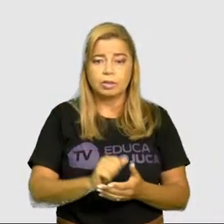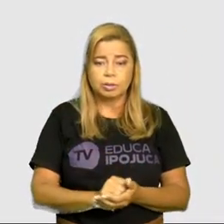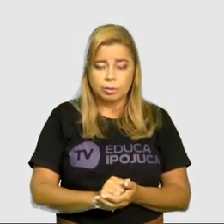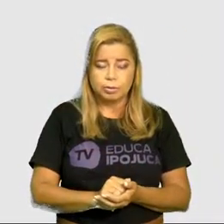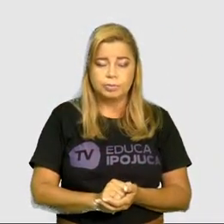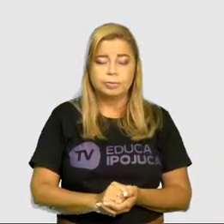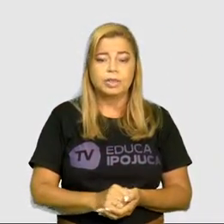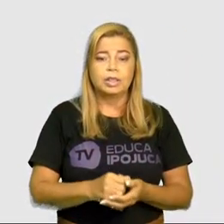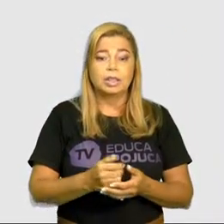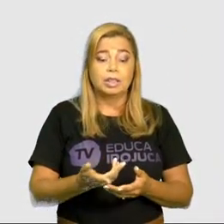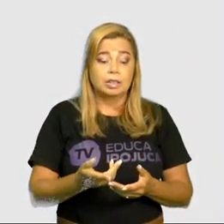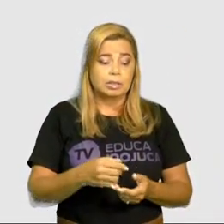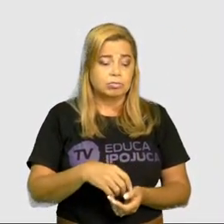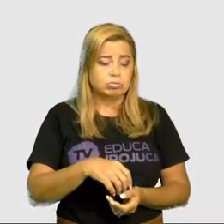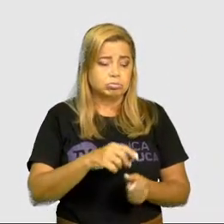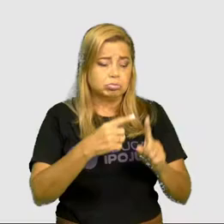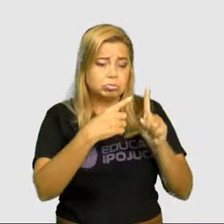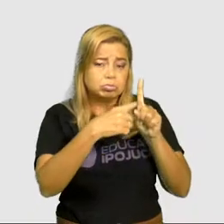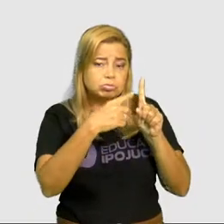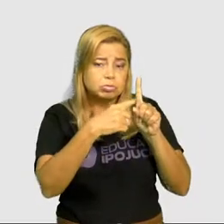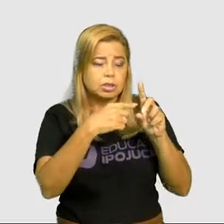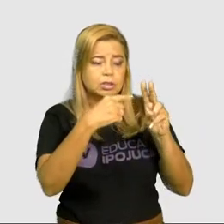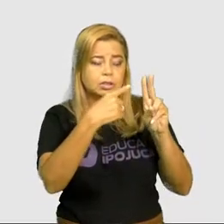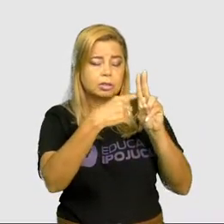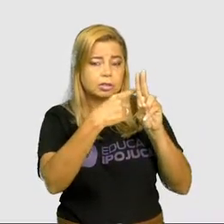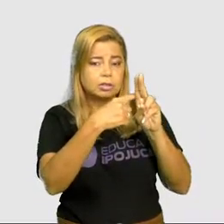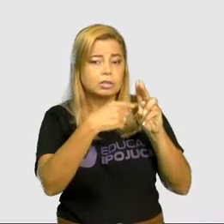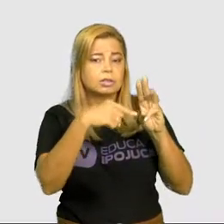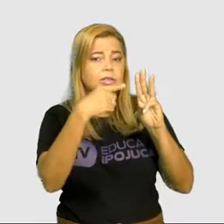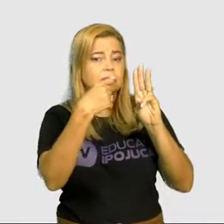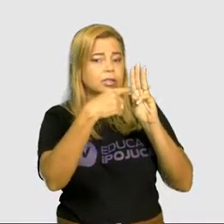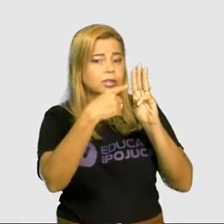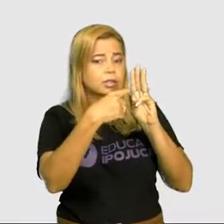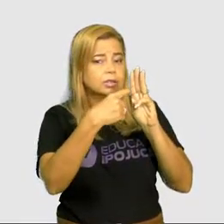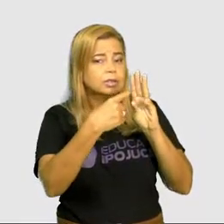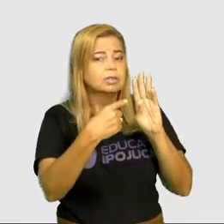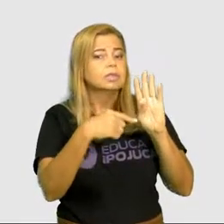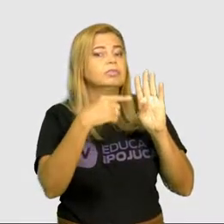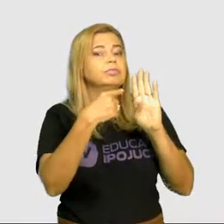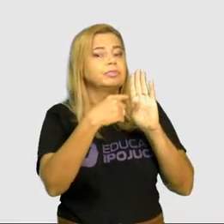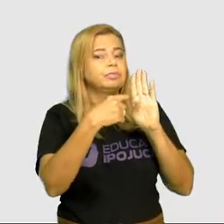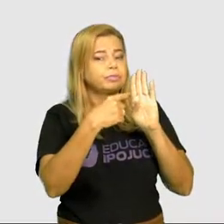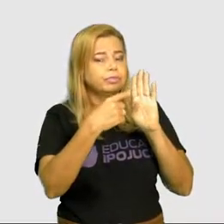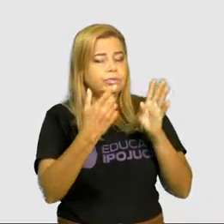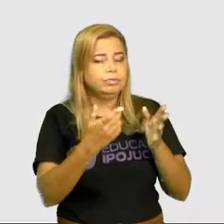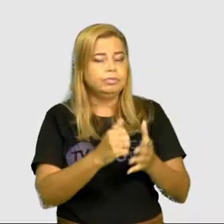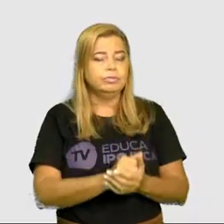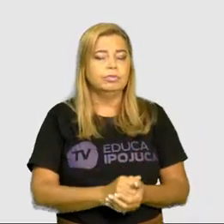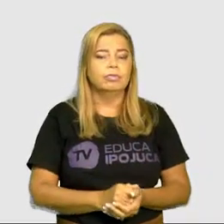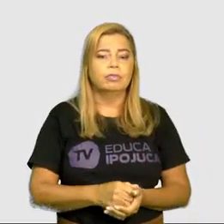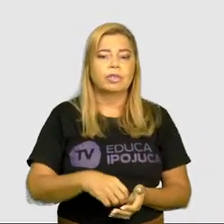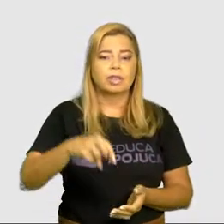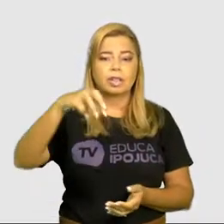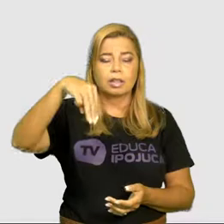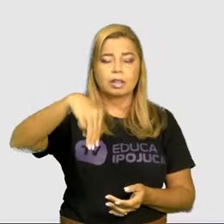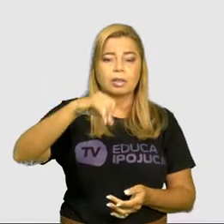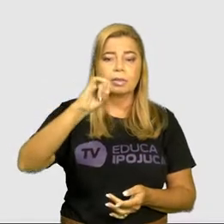unidade, dezena, centena, unidade de milhar, dezena de milhar. E